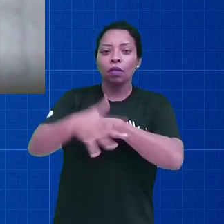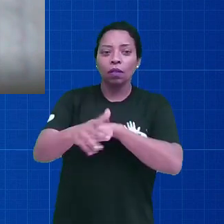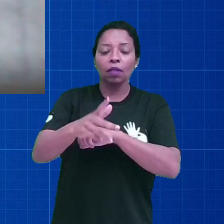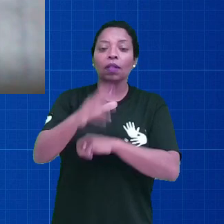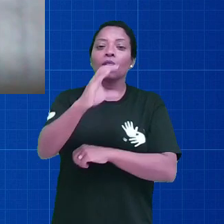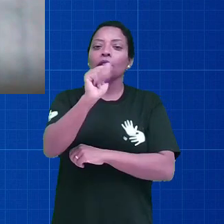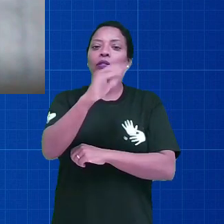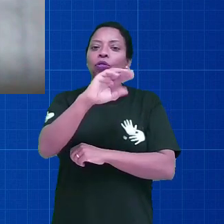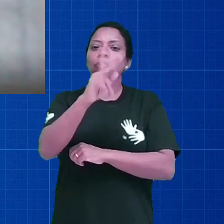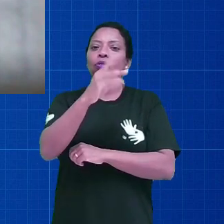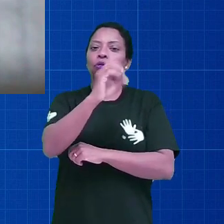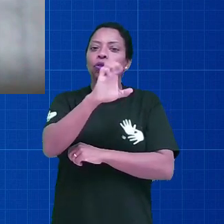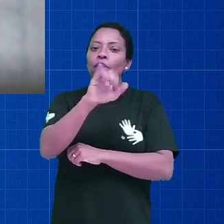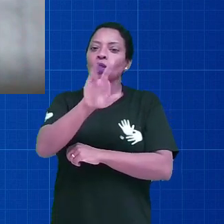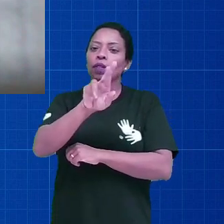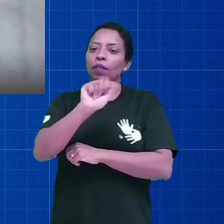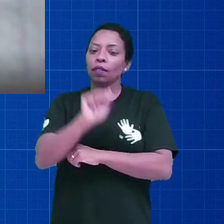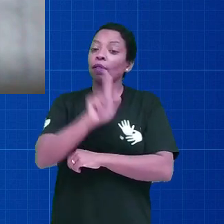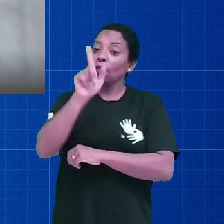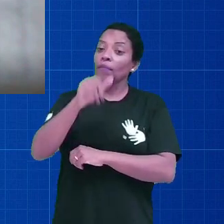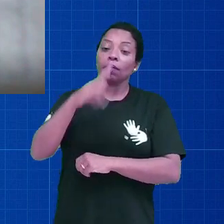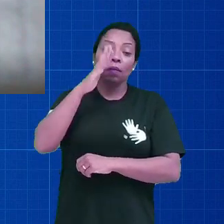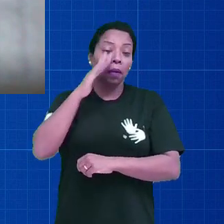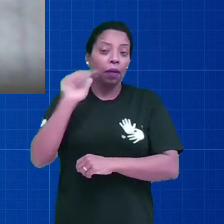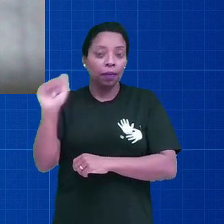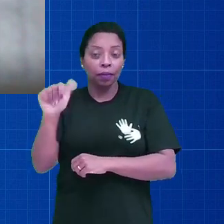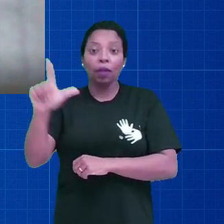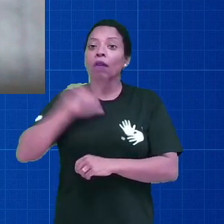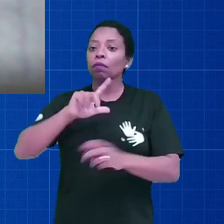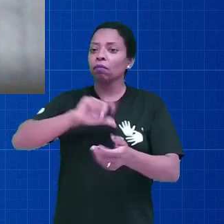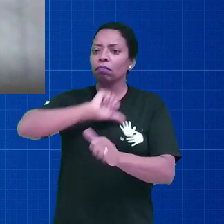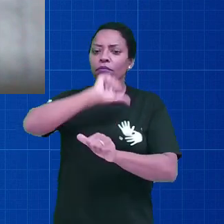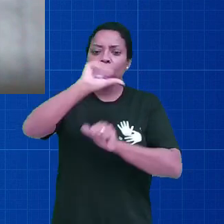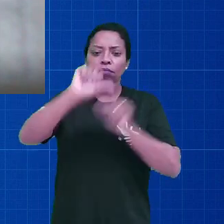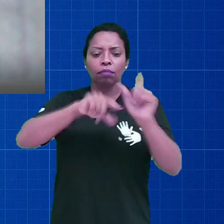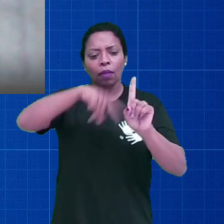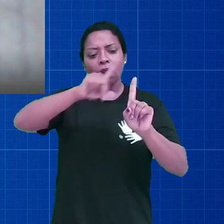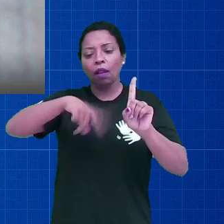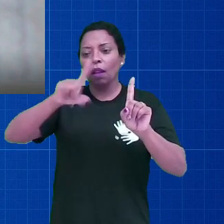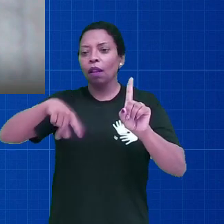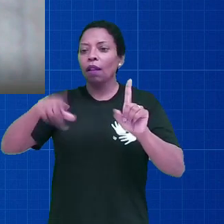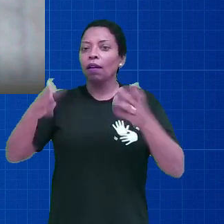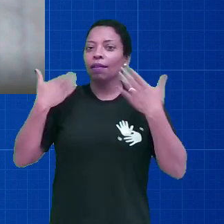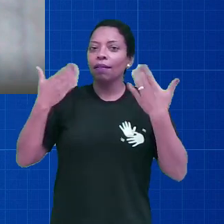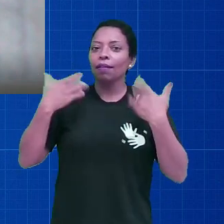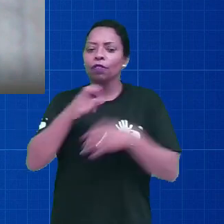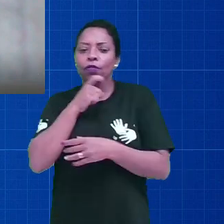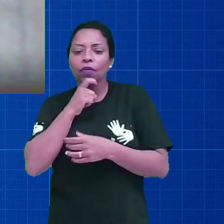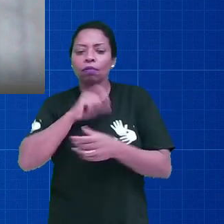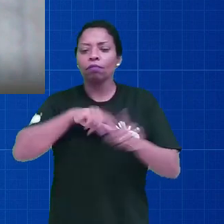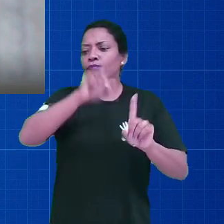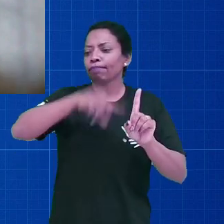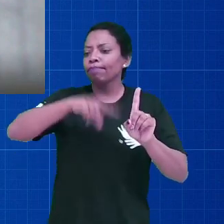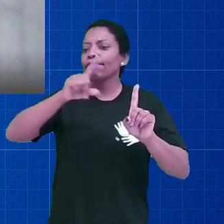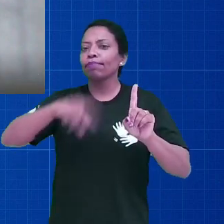todos conhecem, né? A diferença de temperatura que a gente consegue verificar passando o dia lá naquele local. Claro,